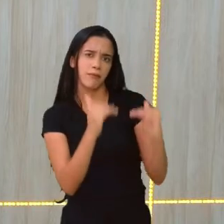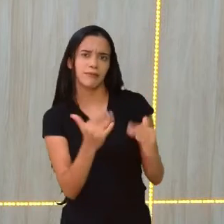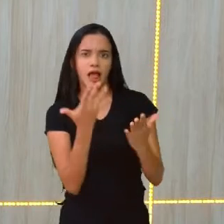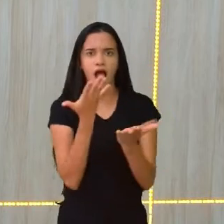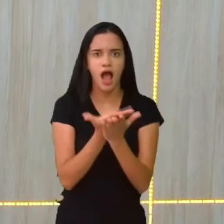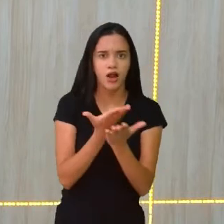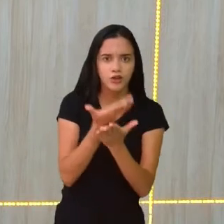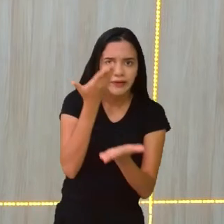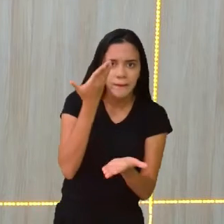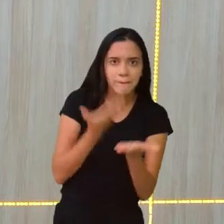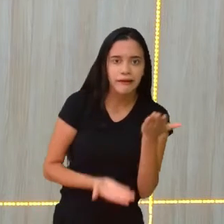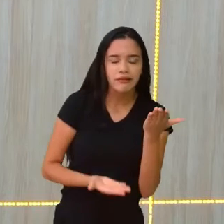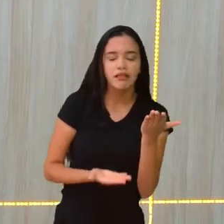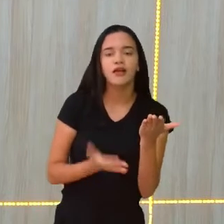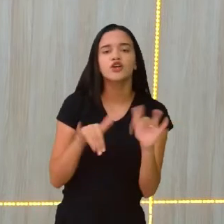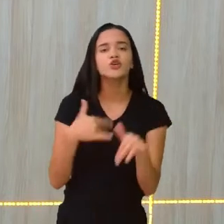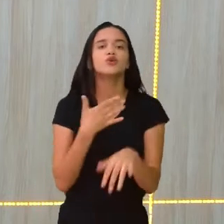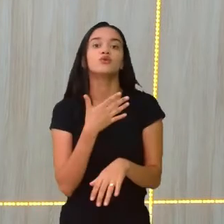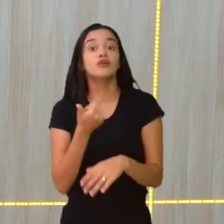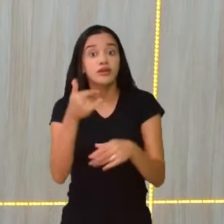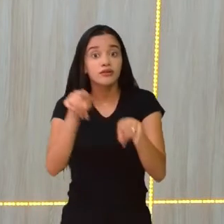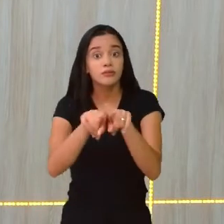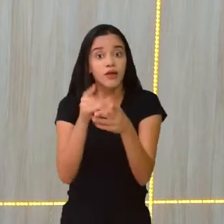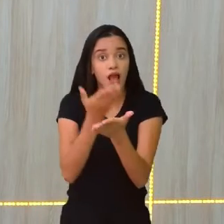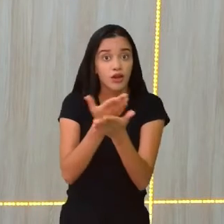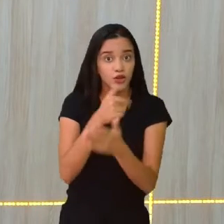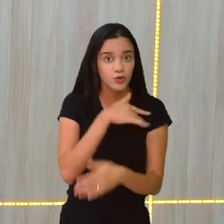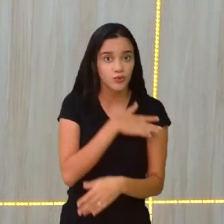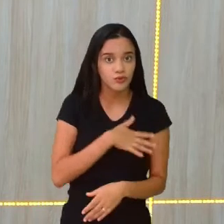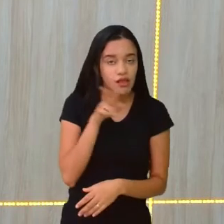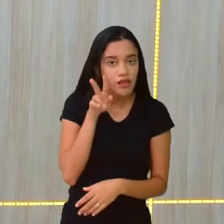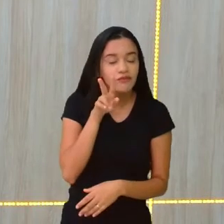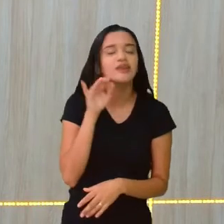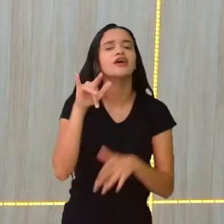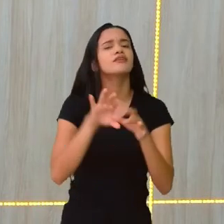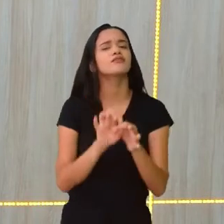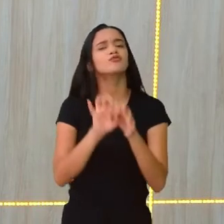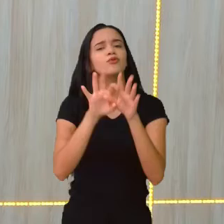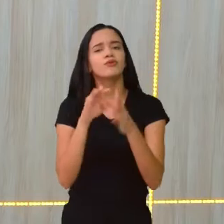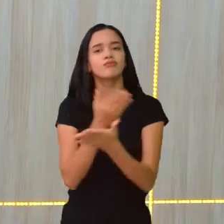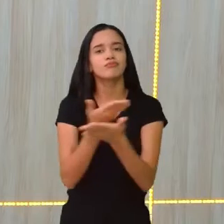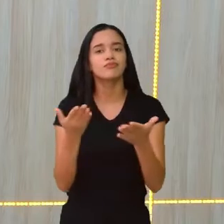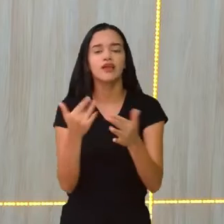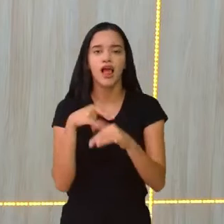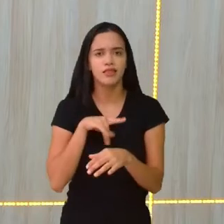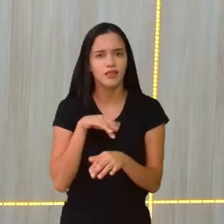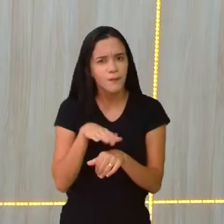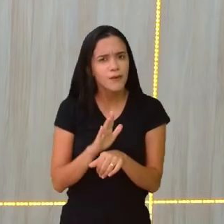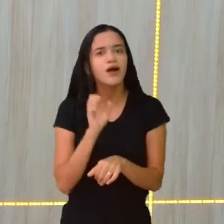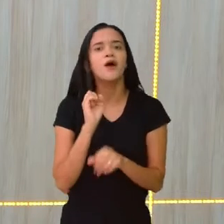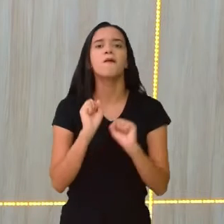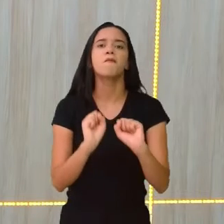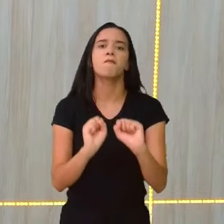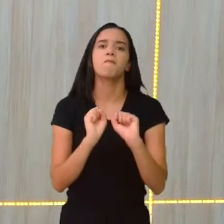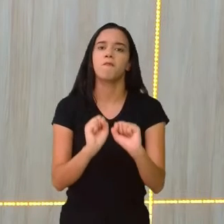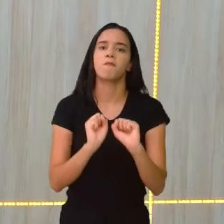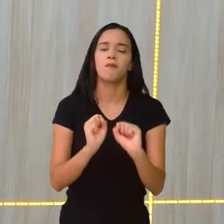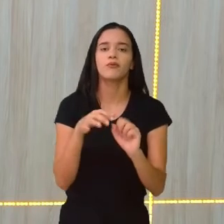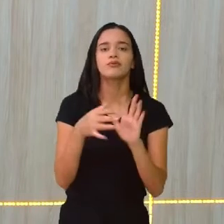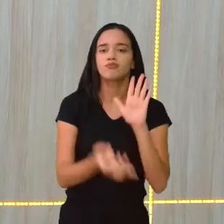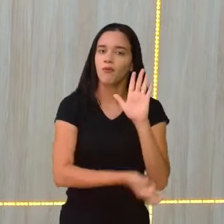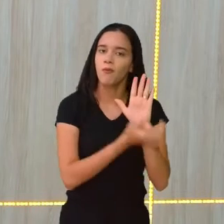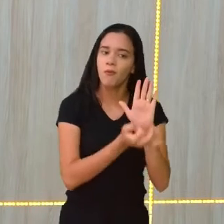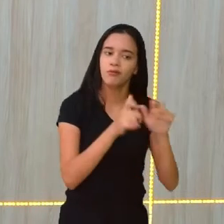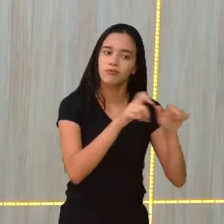não viu, a aula que você gostaria de ver, vai estar lá disponível para você. E tem mais, você ainda pode fazer o seu